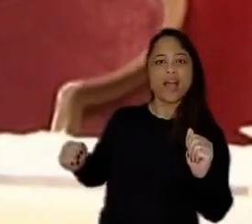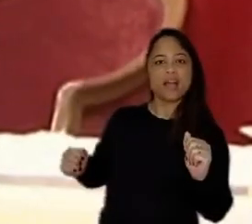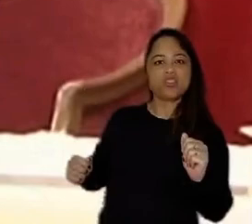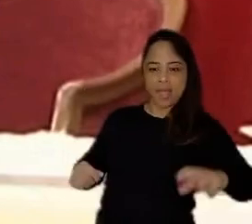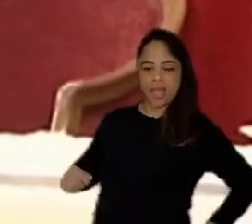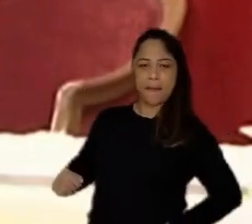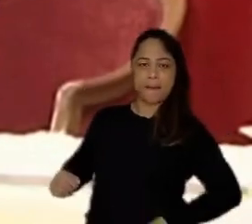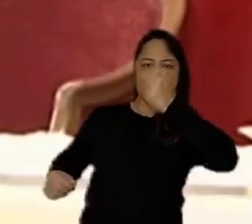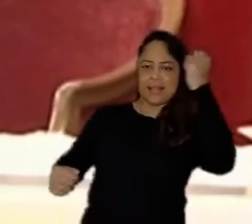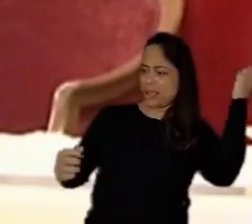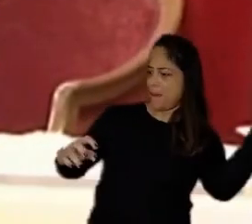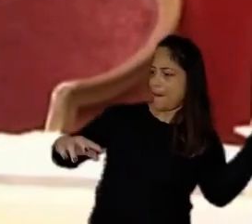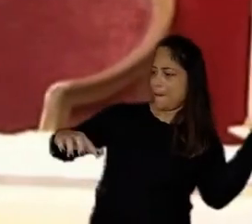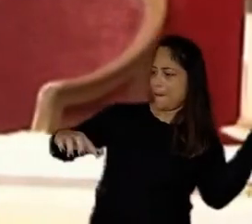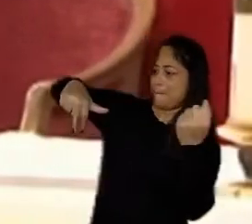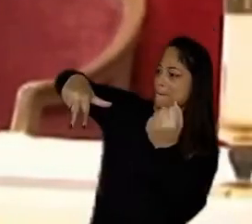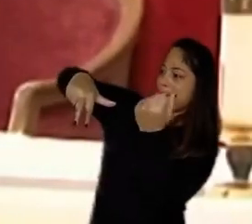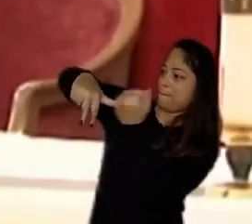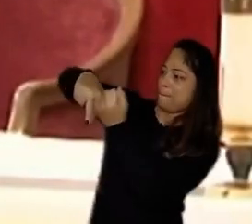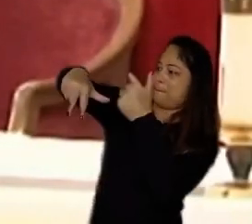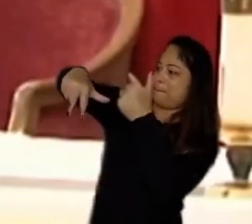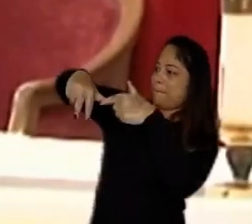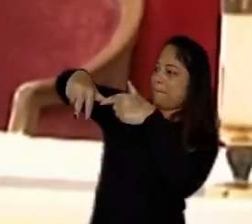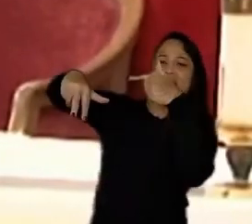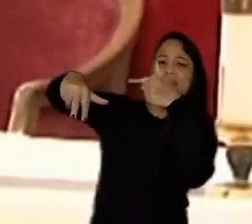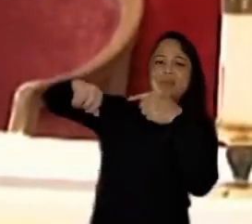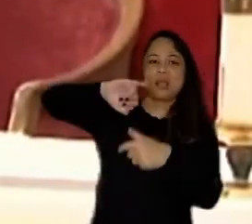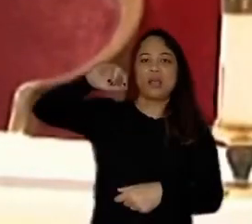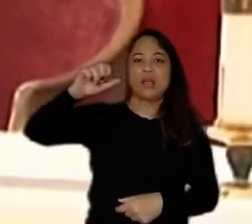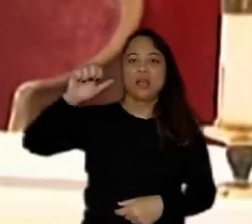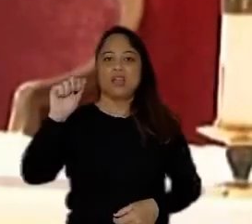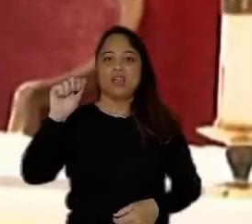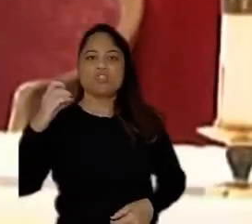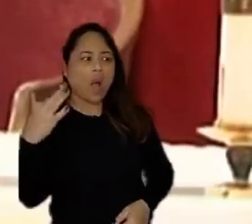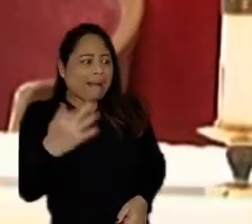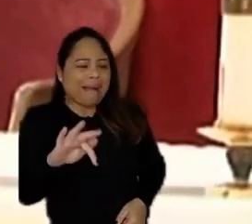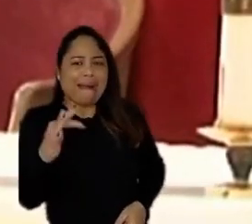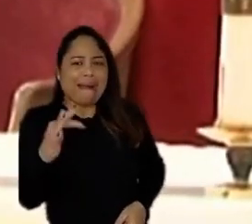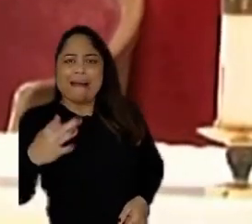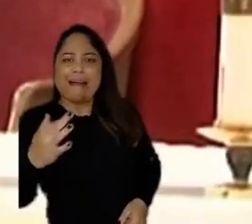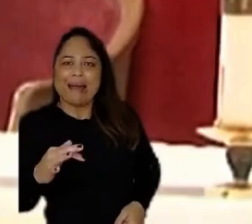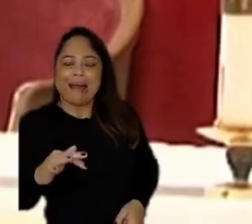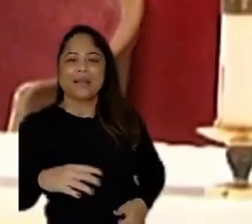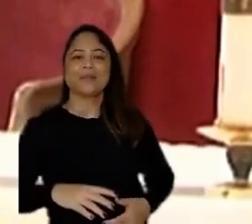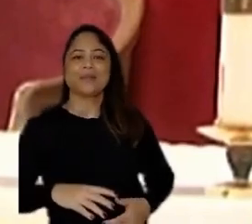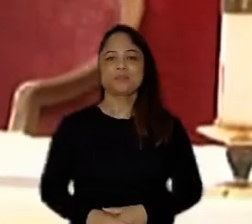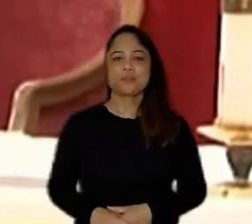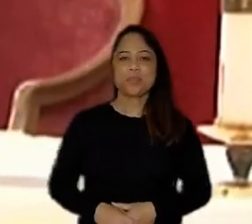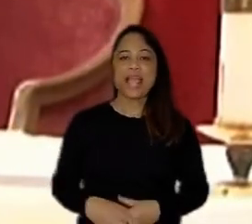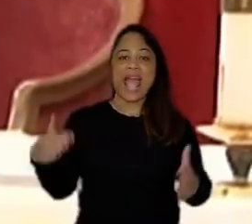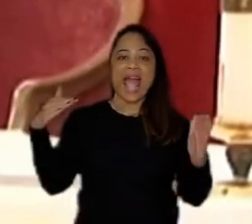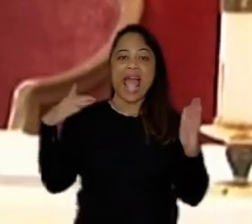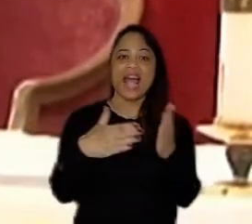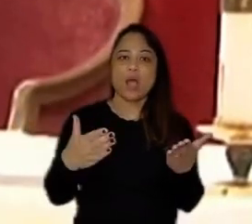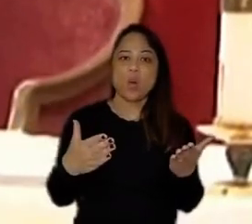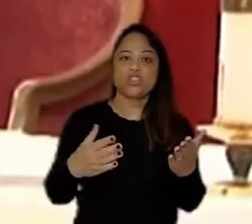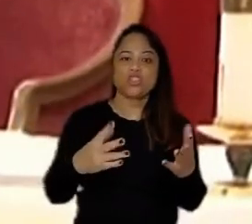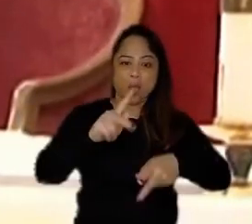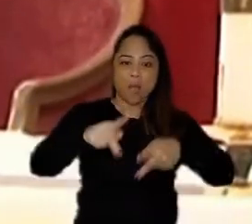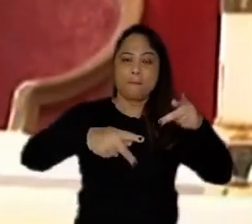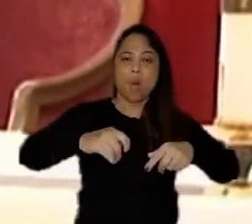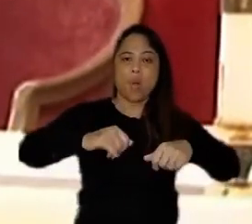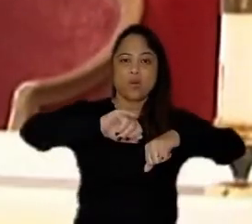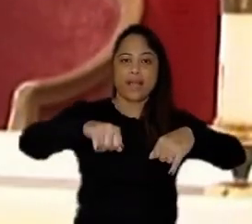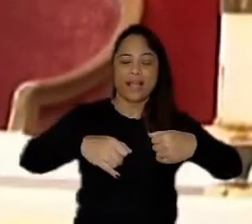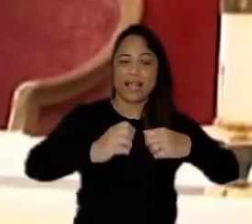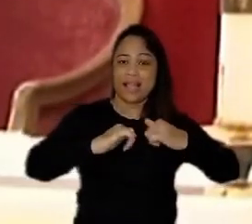os israelitas não comem o tendão da coxa. Por quê? Porque Jacó lutou com o anjo, e o esforço foi tão grande que o anjo meteu a